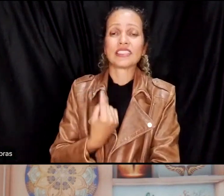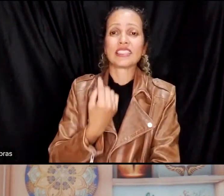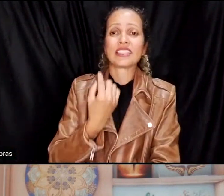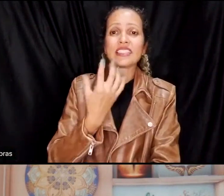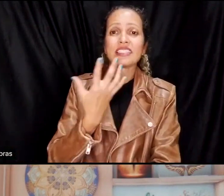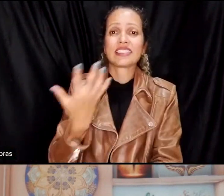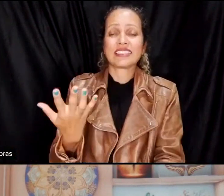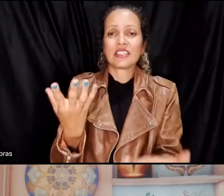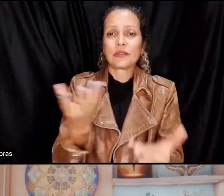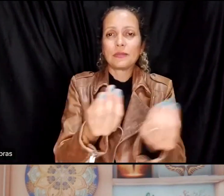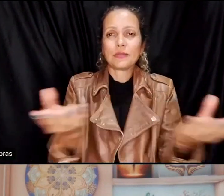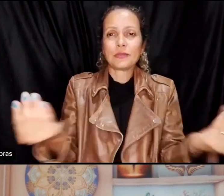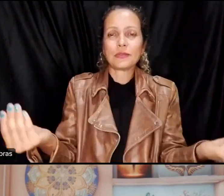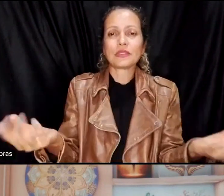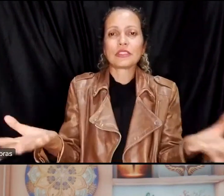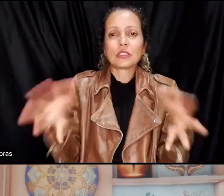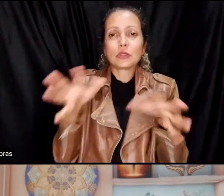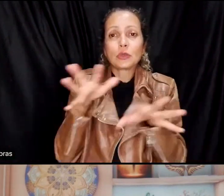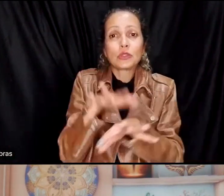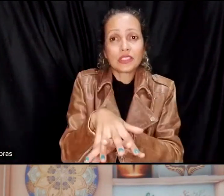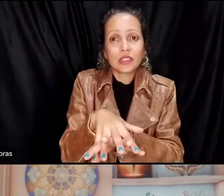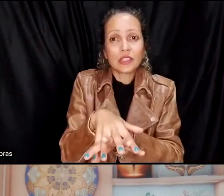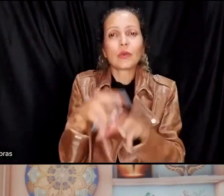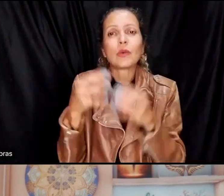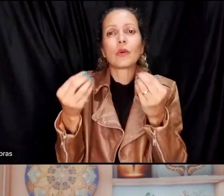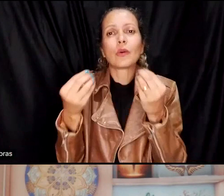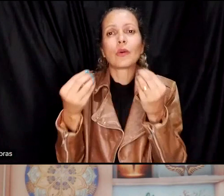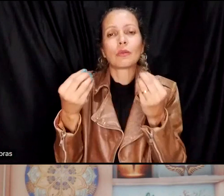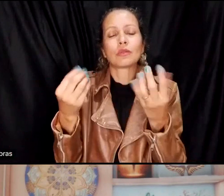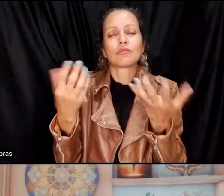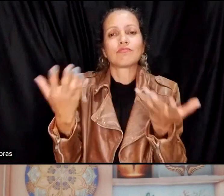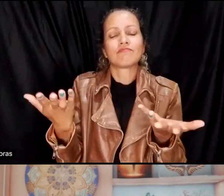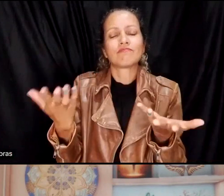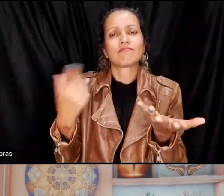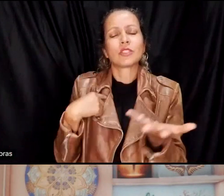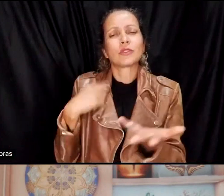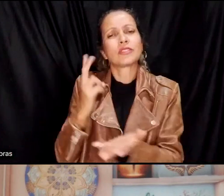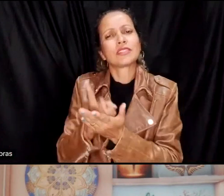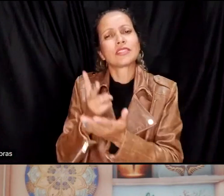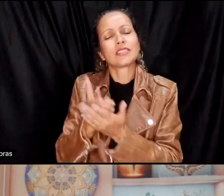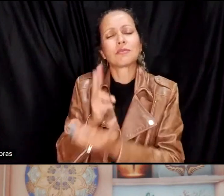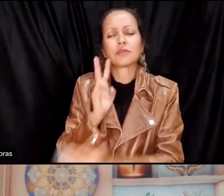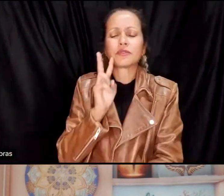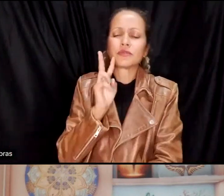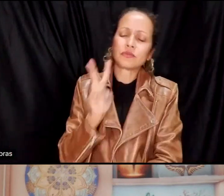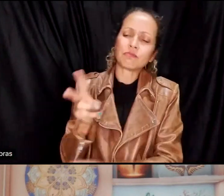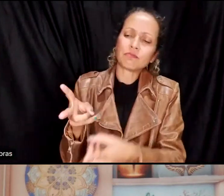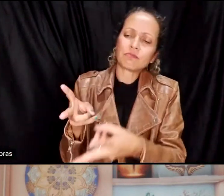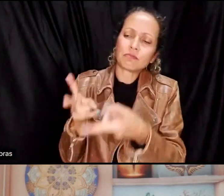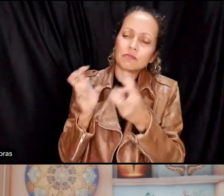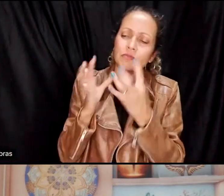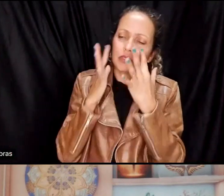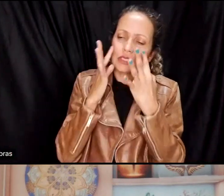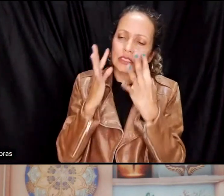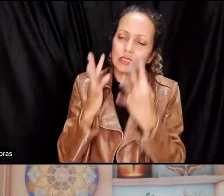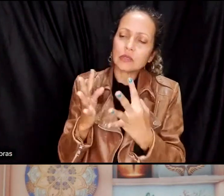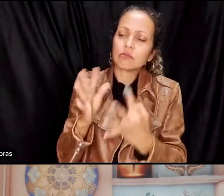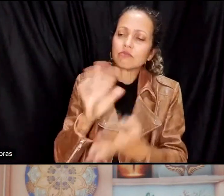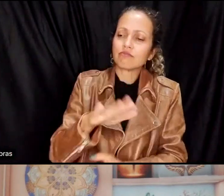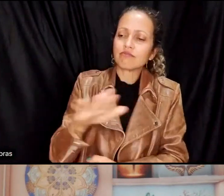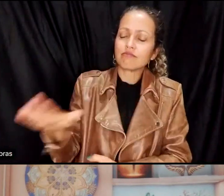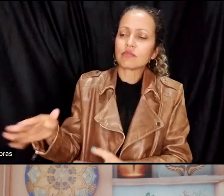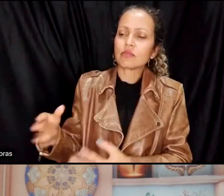inclusão. E eu sempre tive um olhar para essas crianças, sabe? Sempre quis poder fazer algo